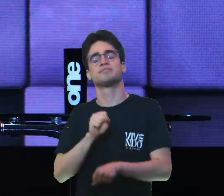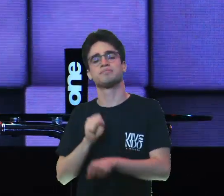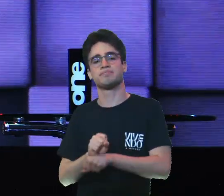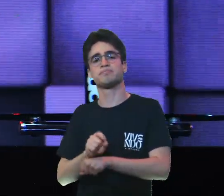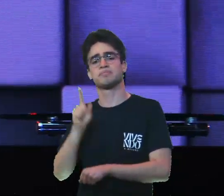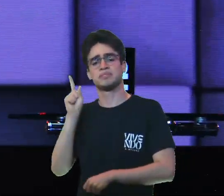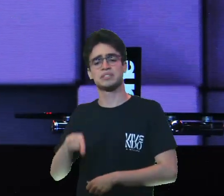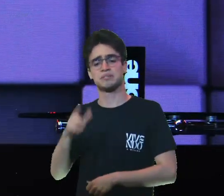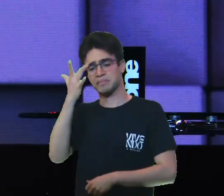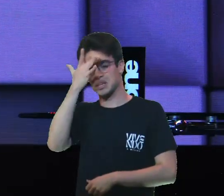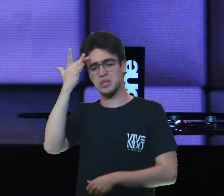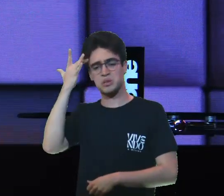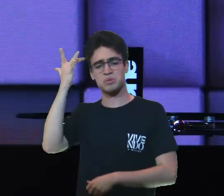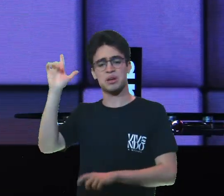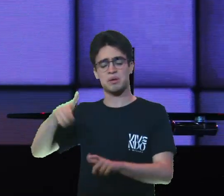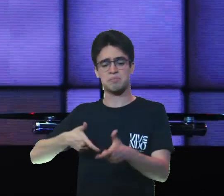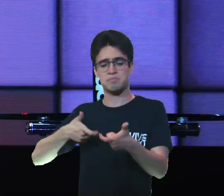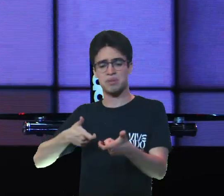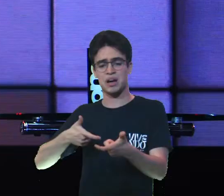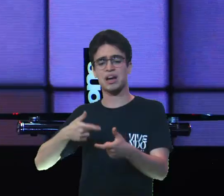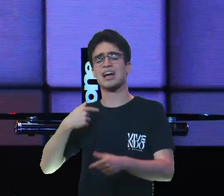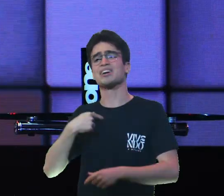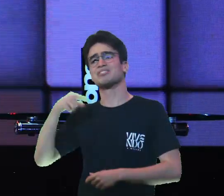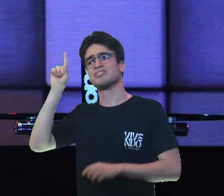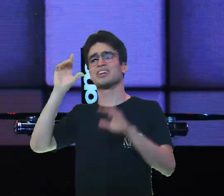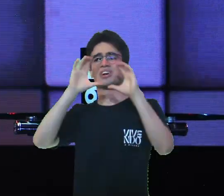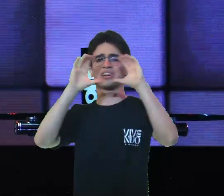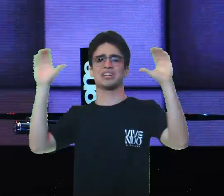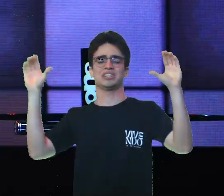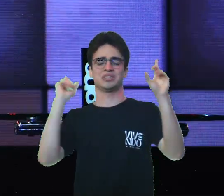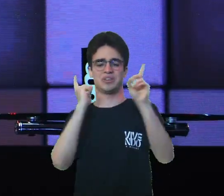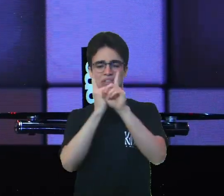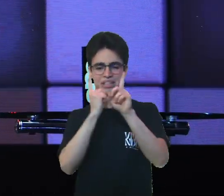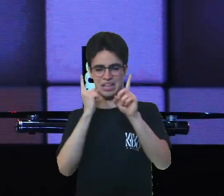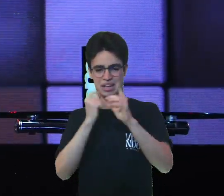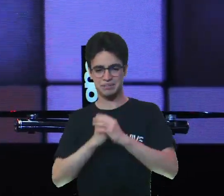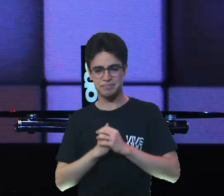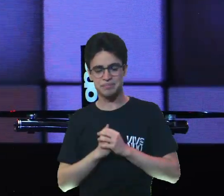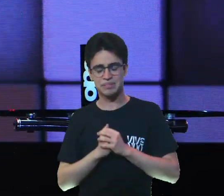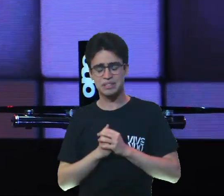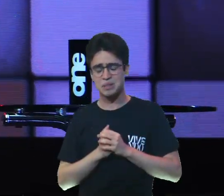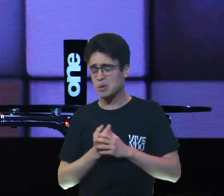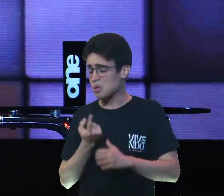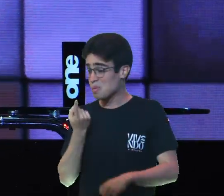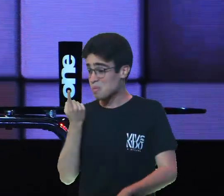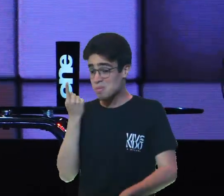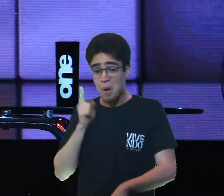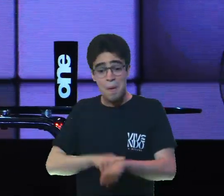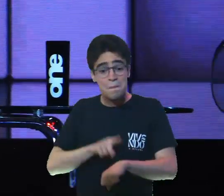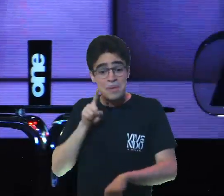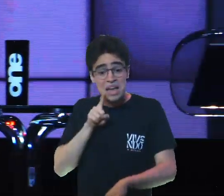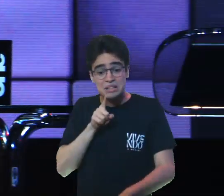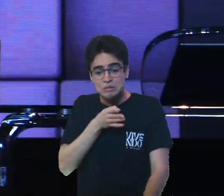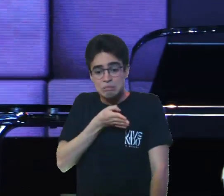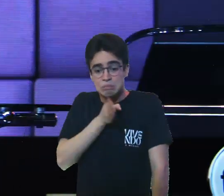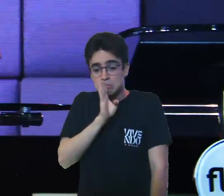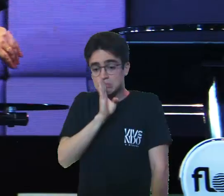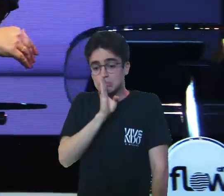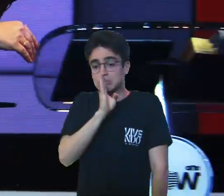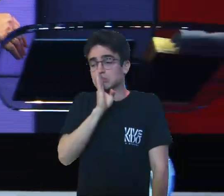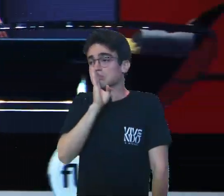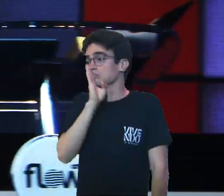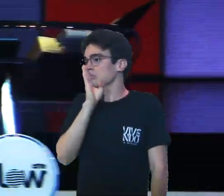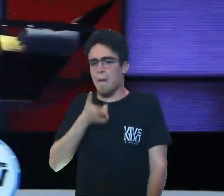iria tirar a sua vida e levá-lo para o Cristo. Alguns segundos em absoluto silêncio,